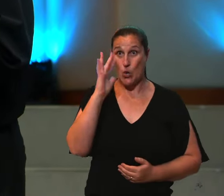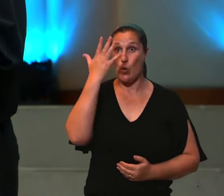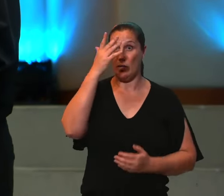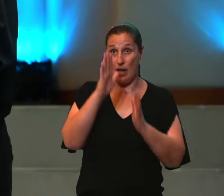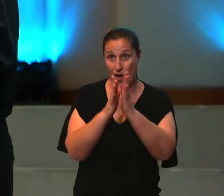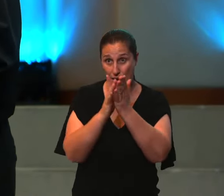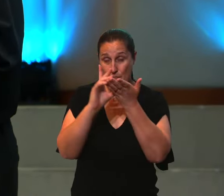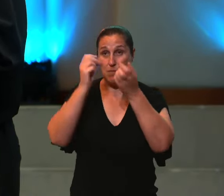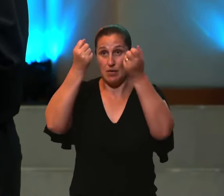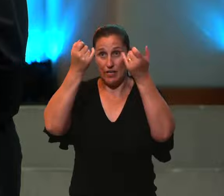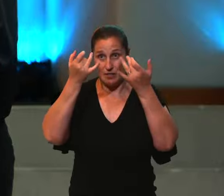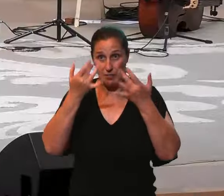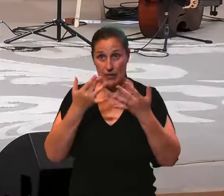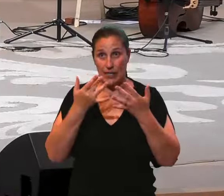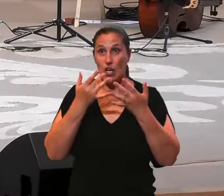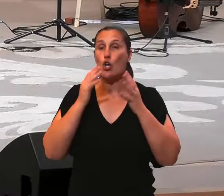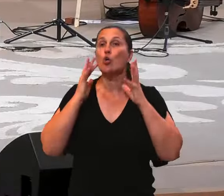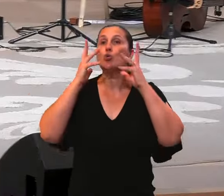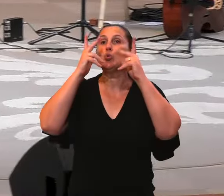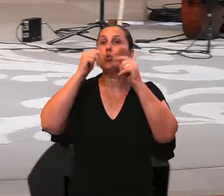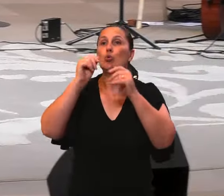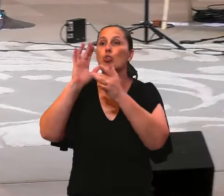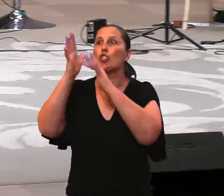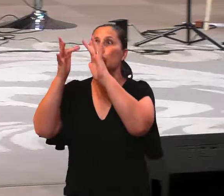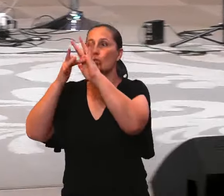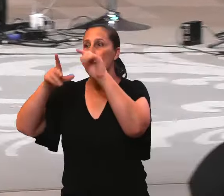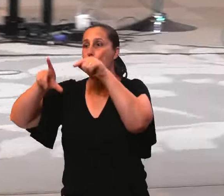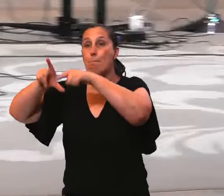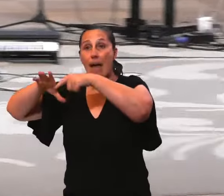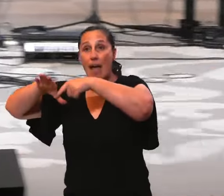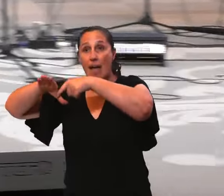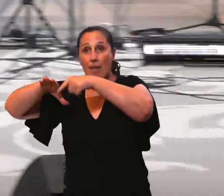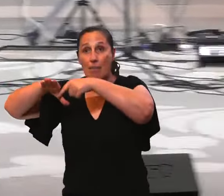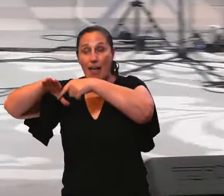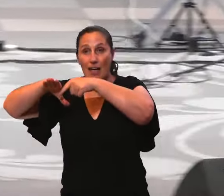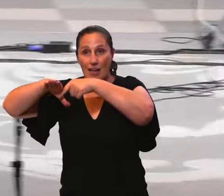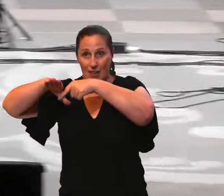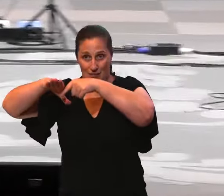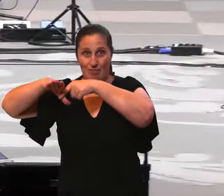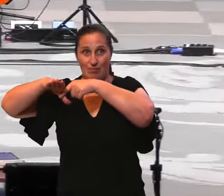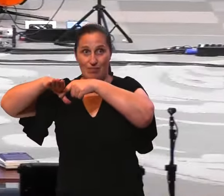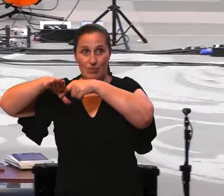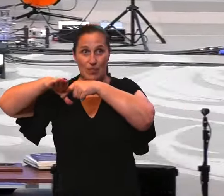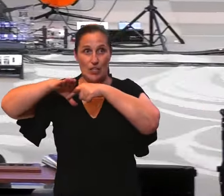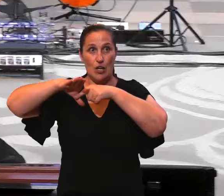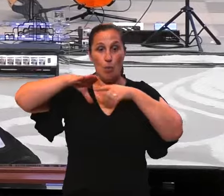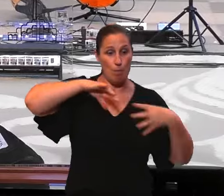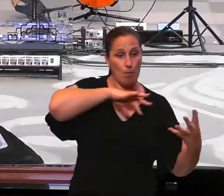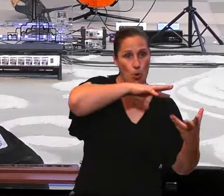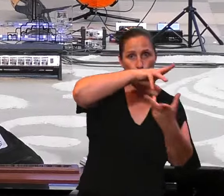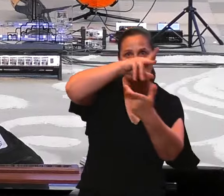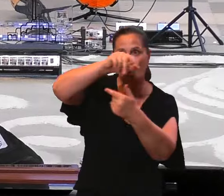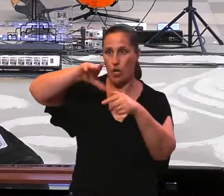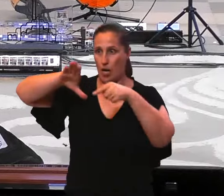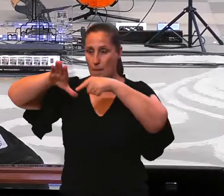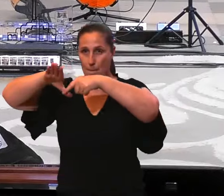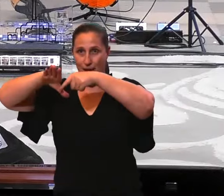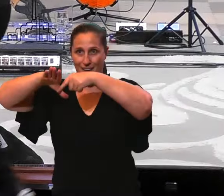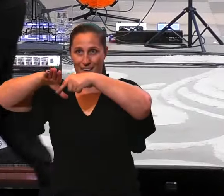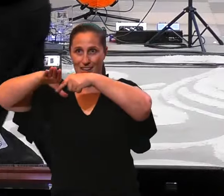que tudo ficou debaixo dos pés de Jesus a palavra em grego é escabelo pois por escabelo de